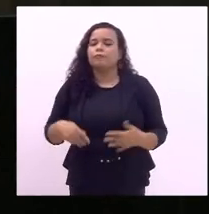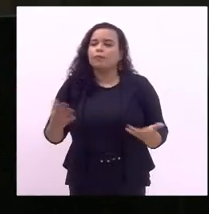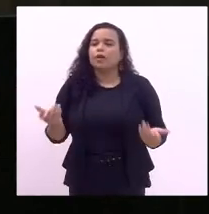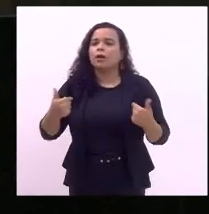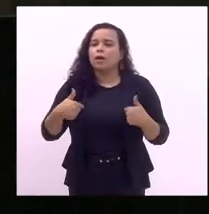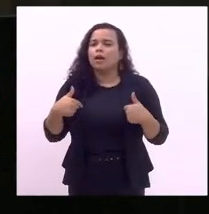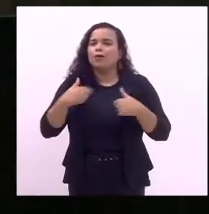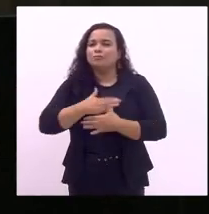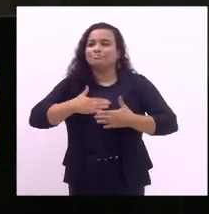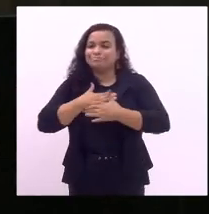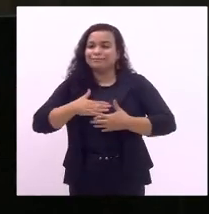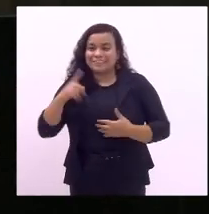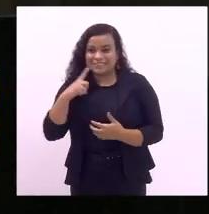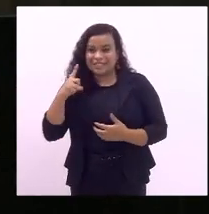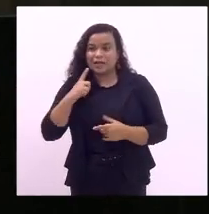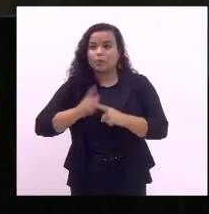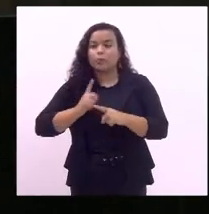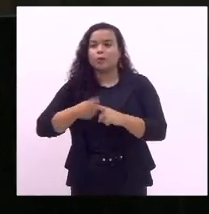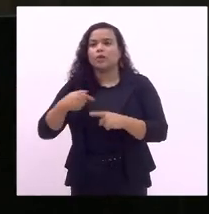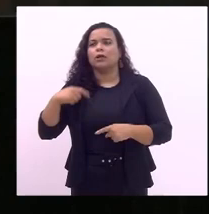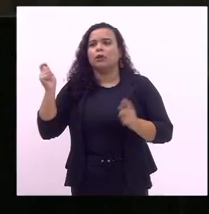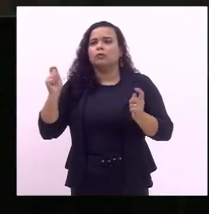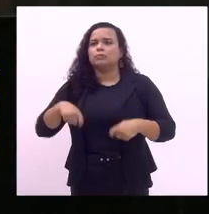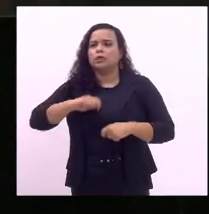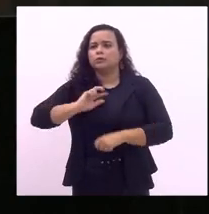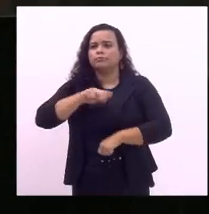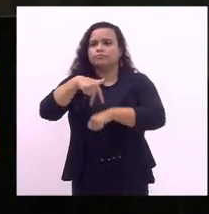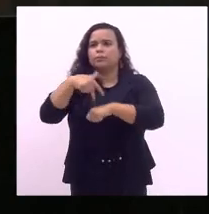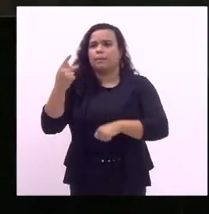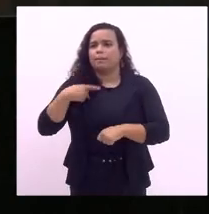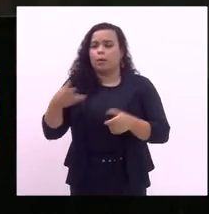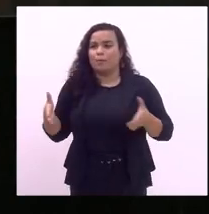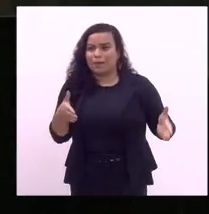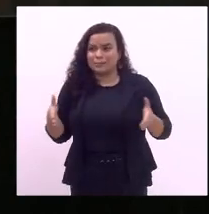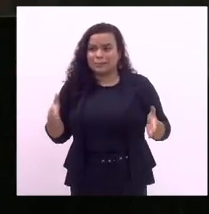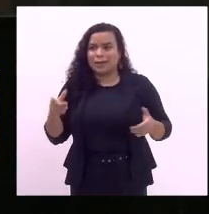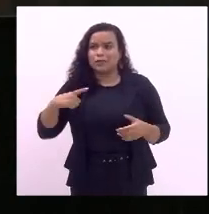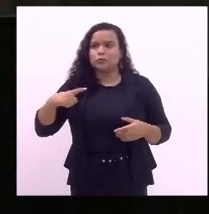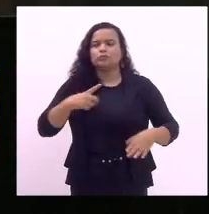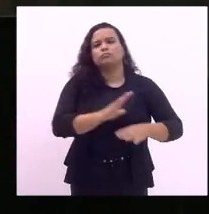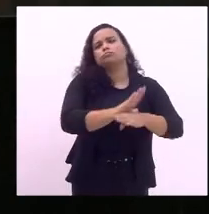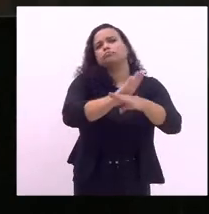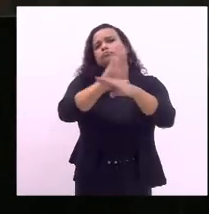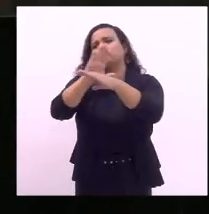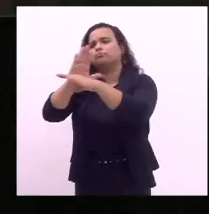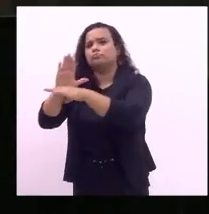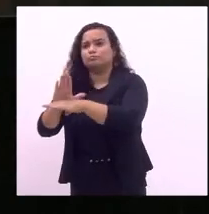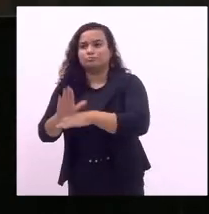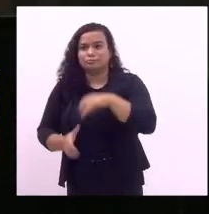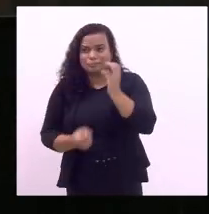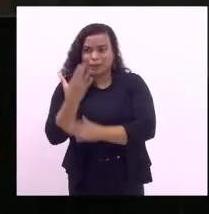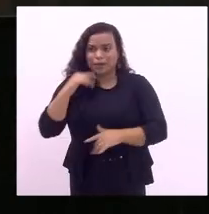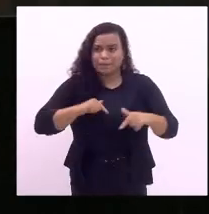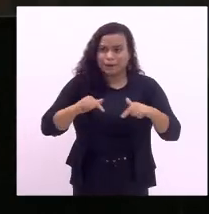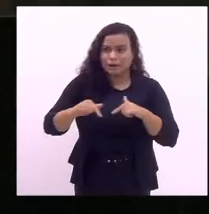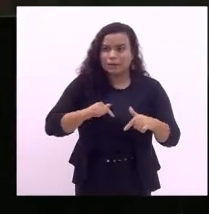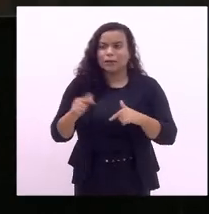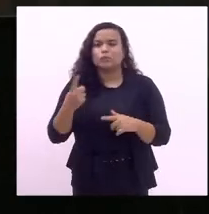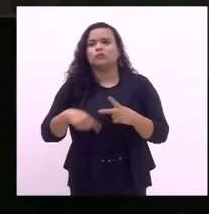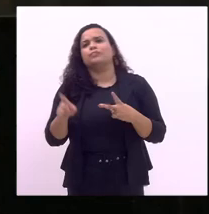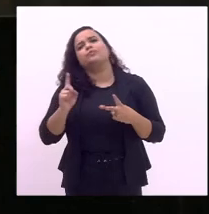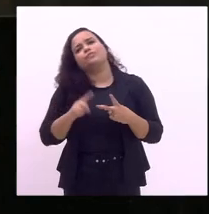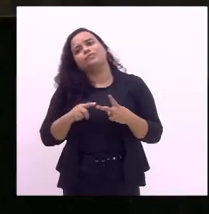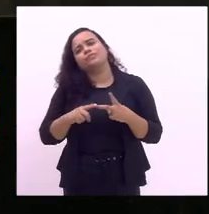muito satisfeita de poder estar, através do meu mandato, contribuindo para a geração de emprego, para